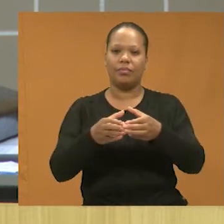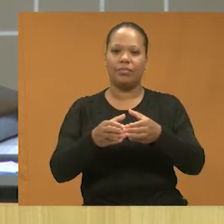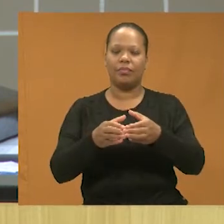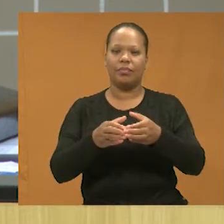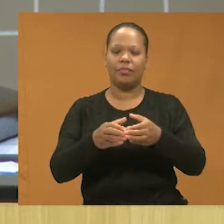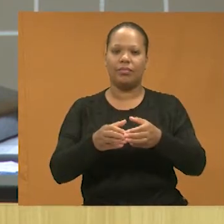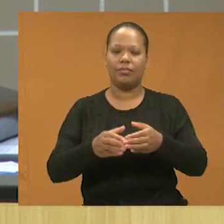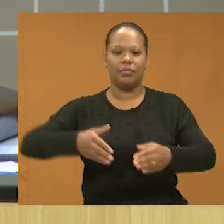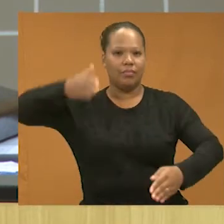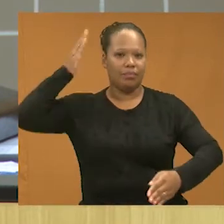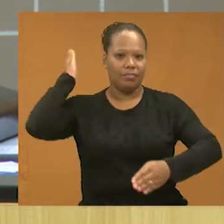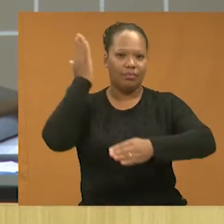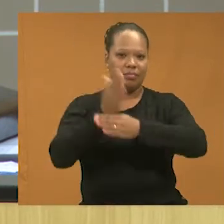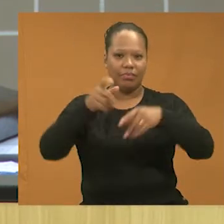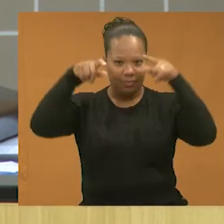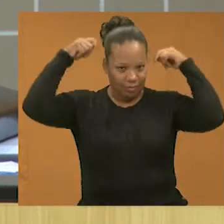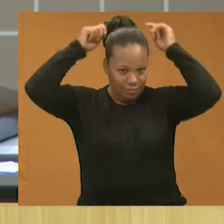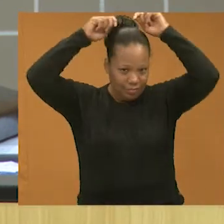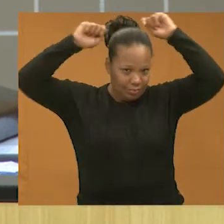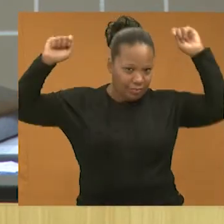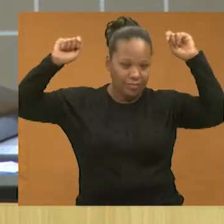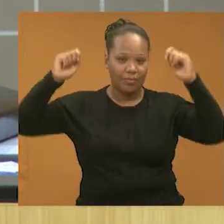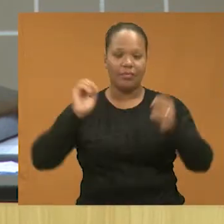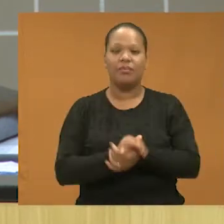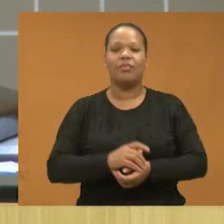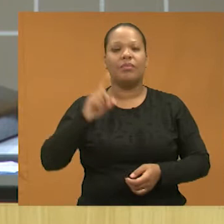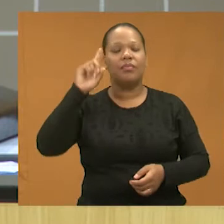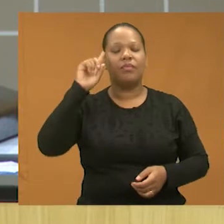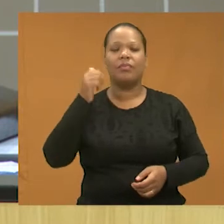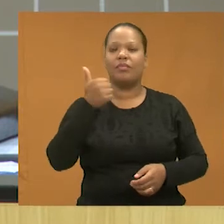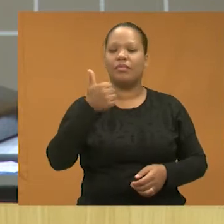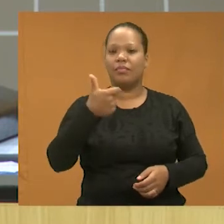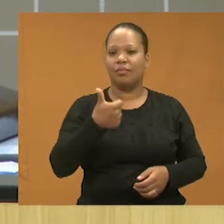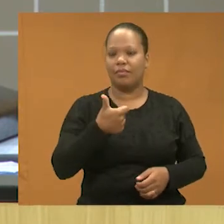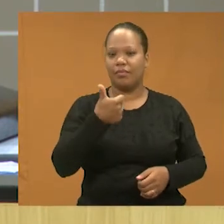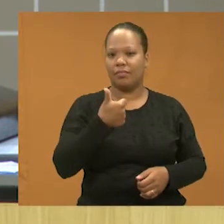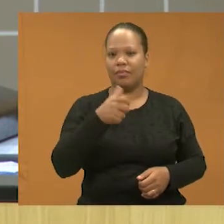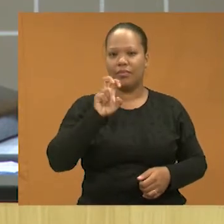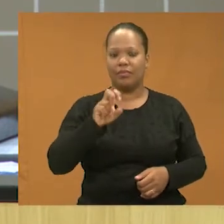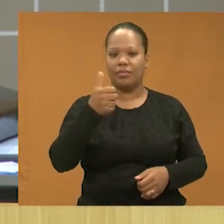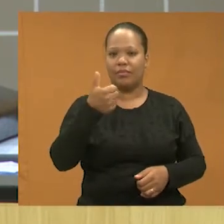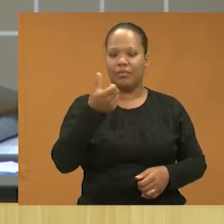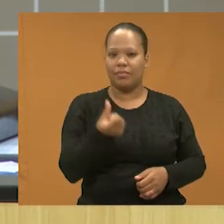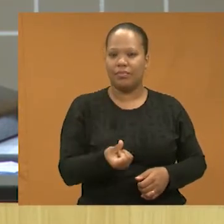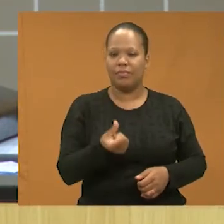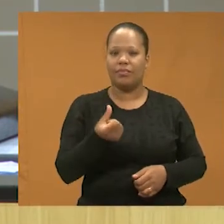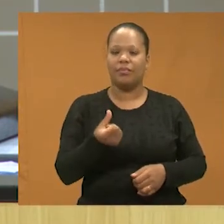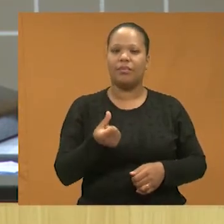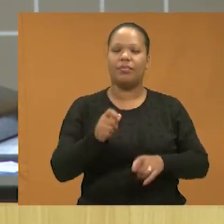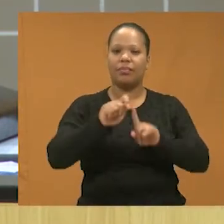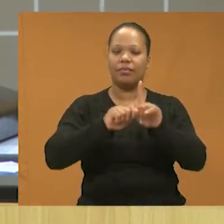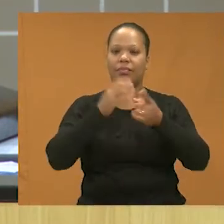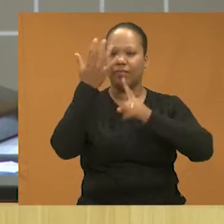Taekwondo, realizada nos dias 15 e 16 de fevereiro do corrente.